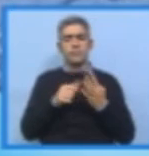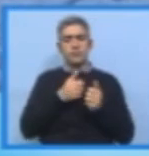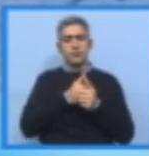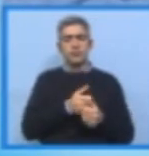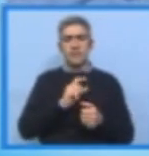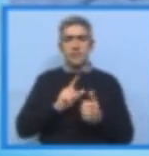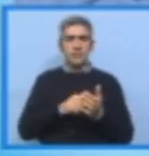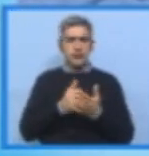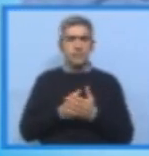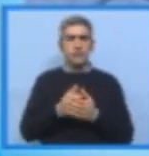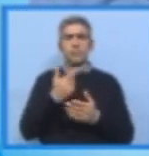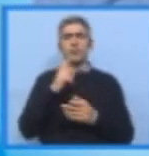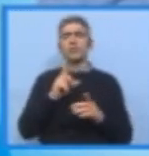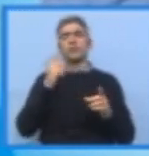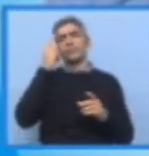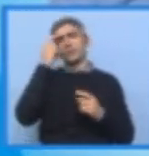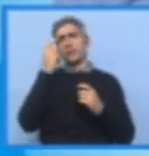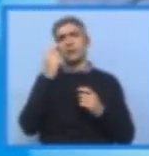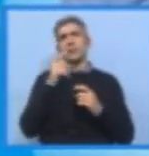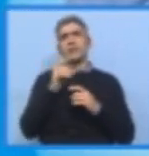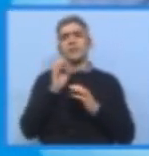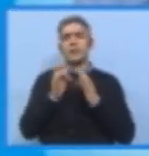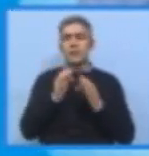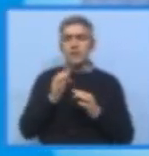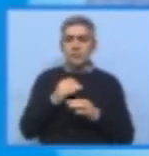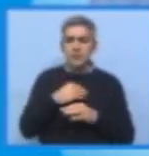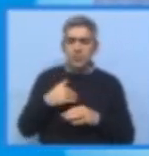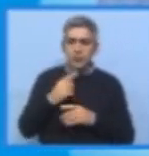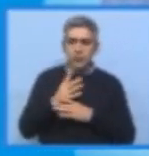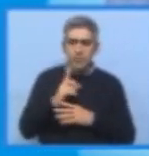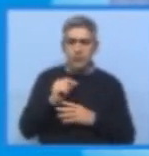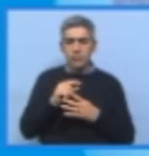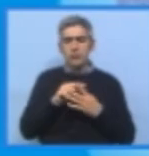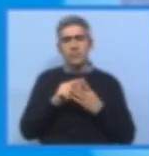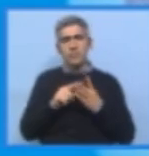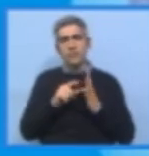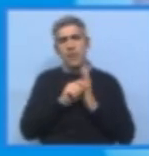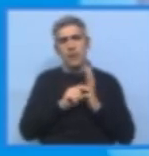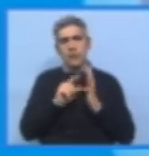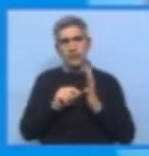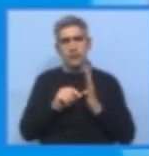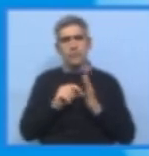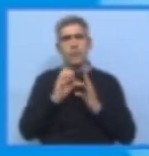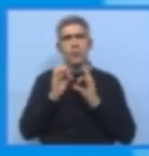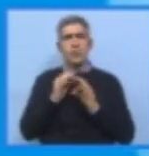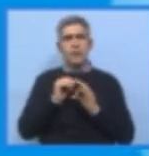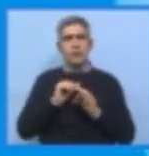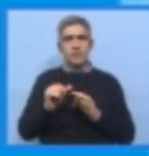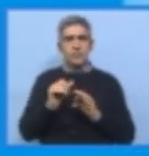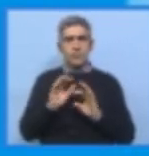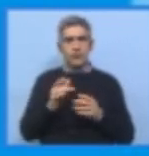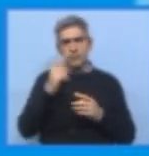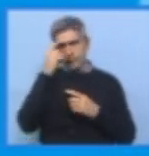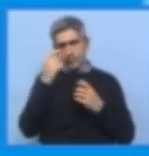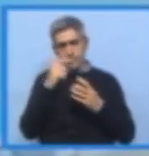só os critérios clínicos puros e duros, pondera-se sempre também os critérios éticos, porque em cuidados intensivos tem que se